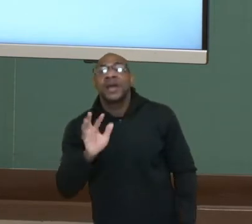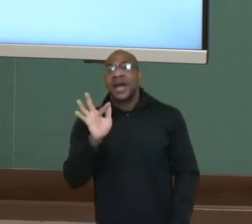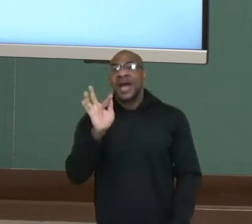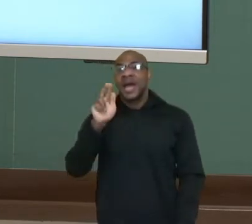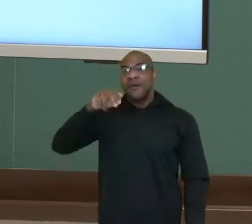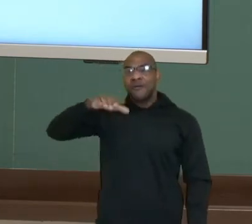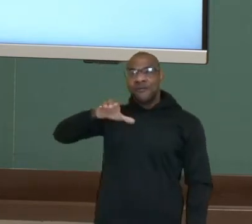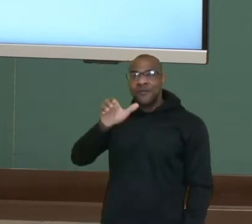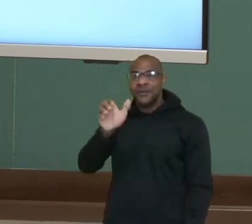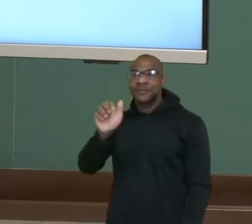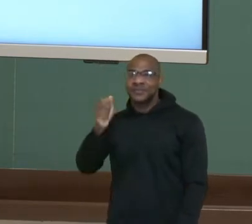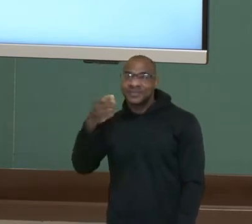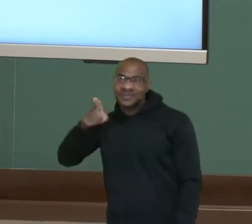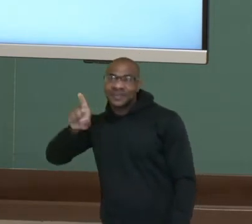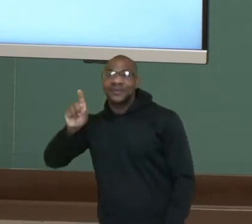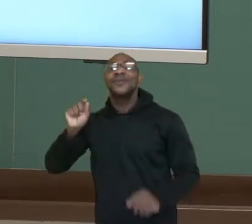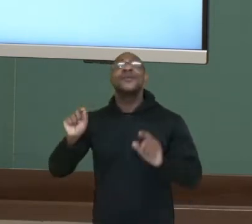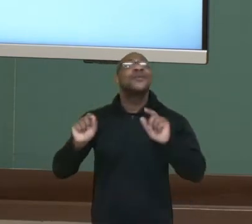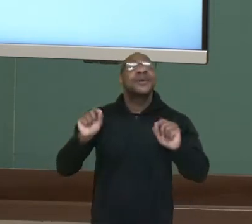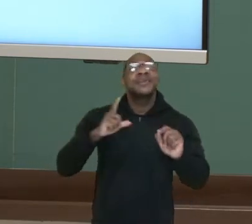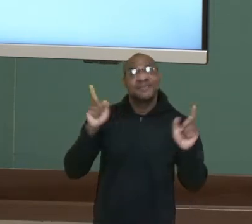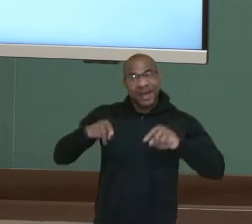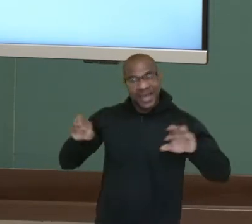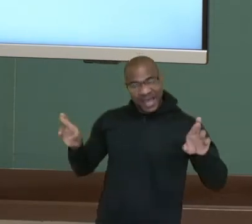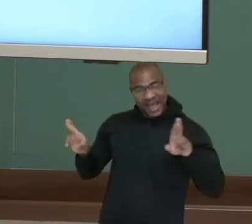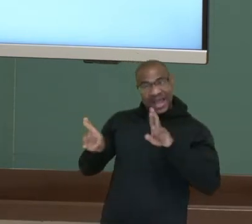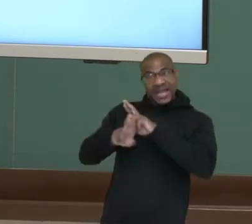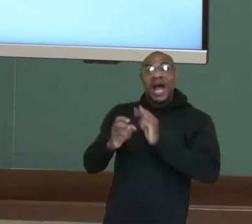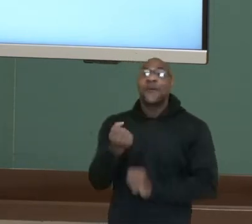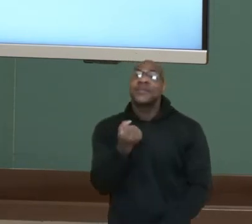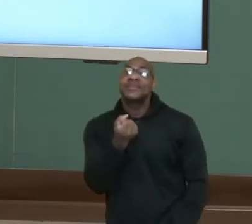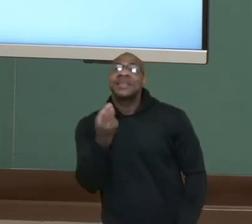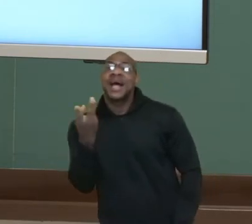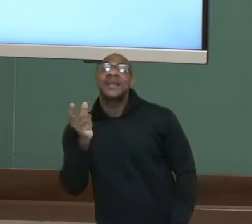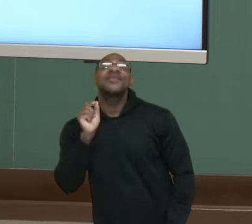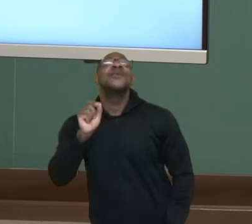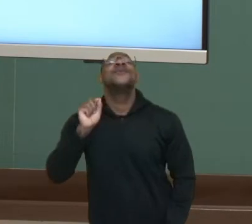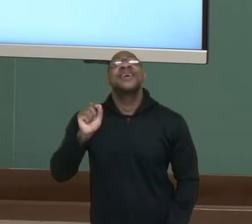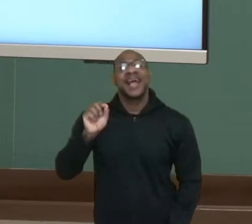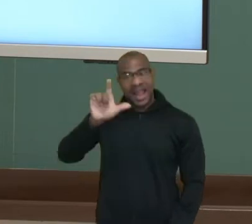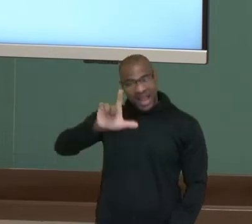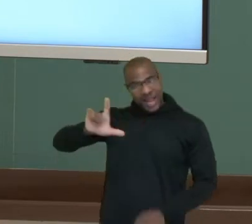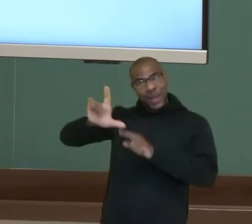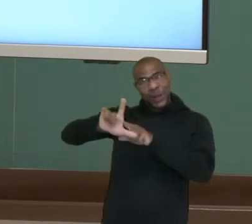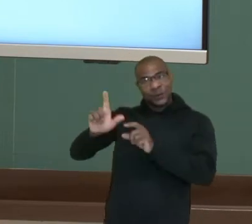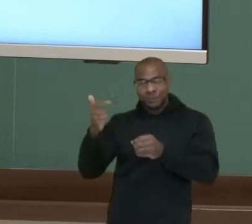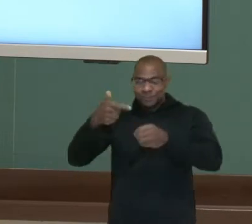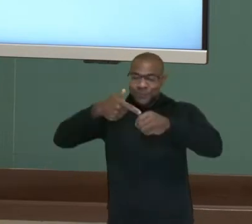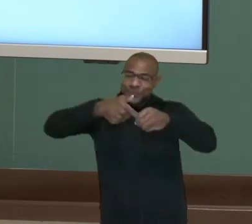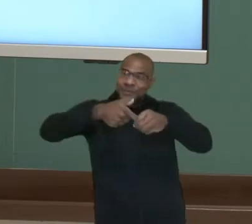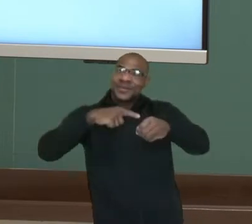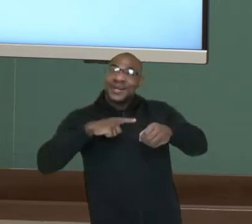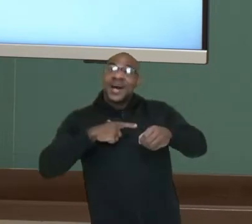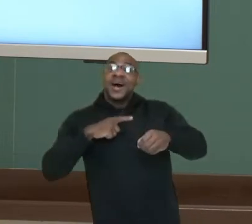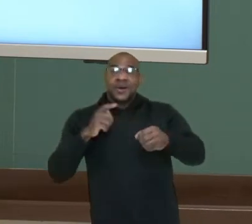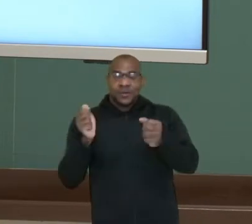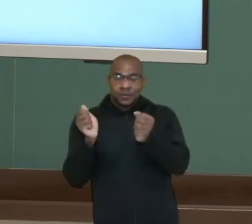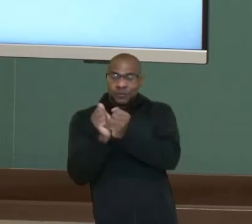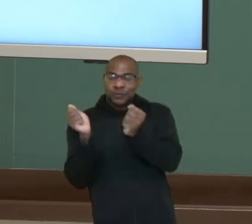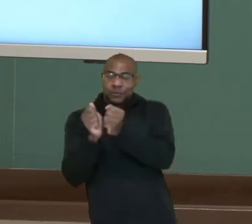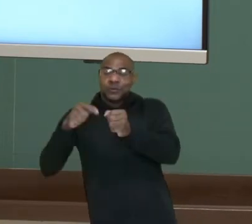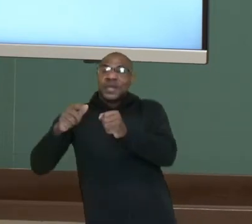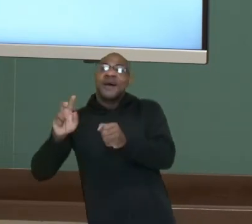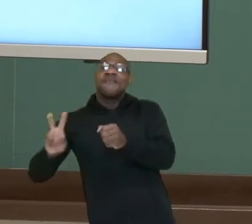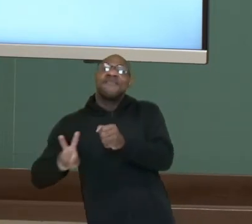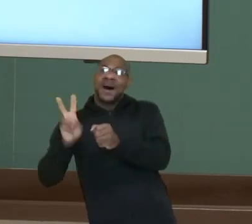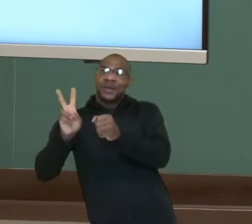função. A função é que vai relacionar a quantidade de litros abastecida com o valor pago